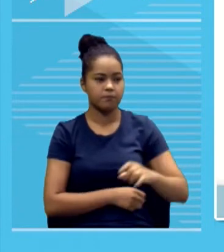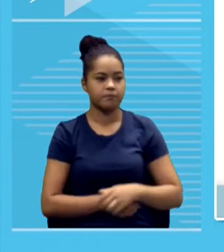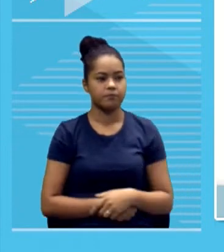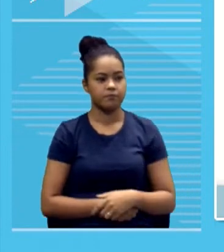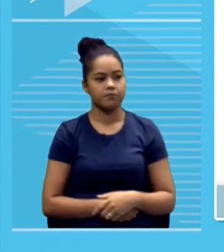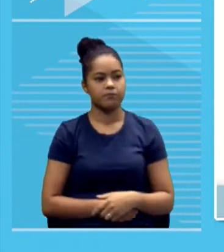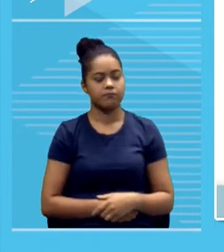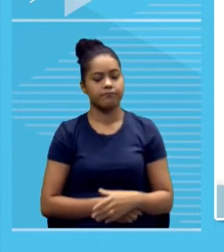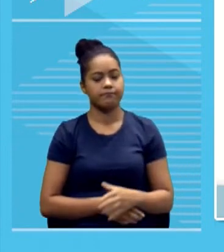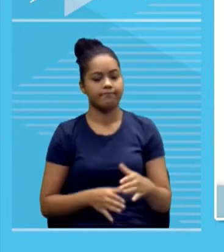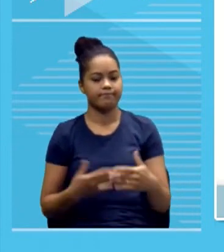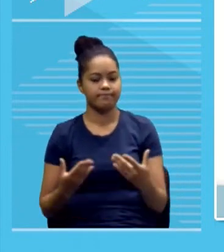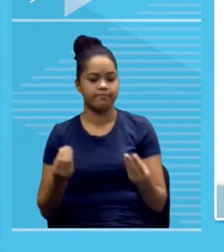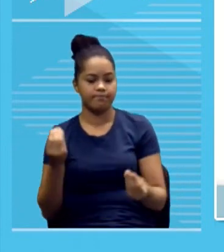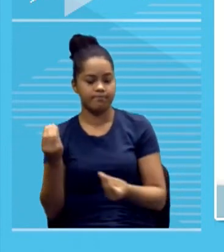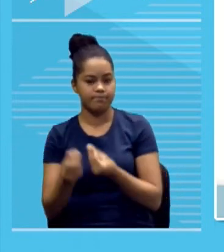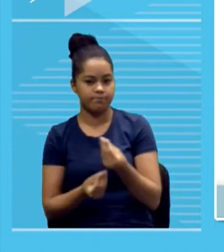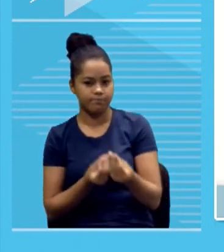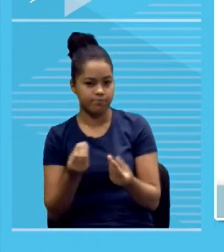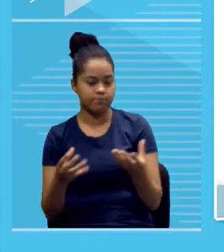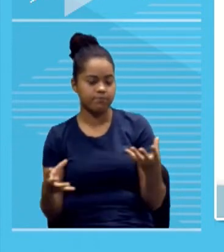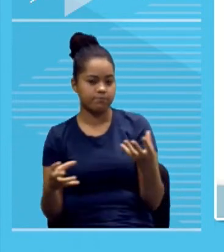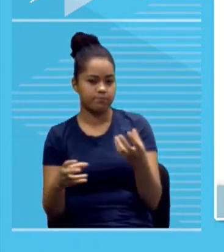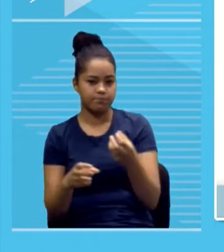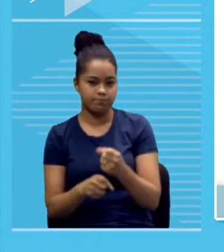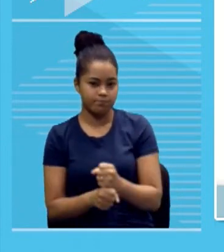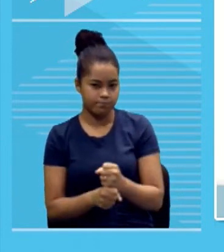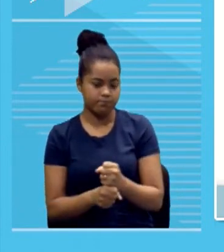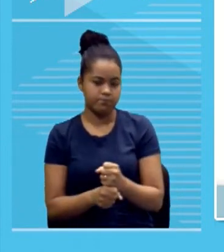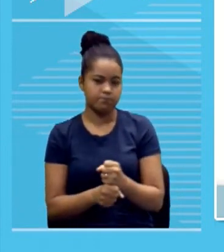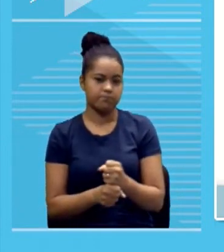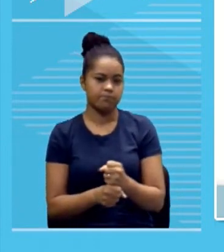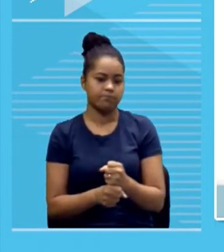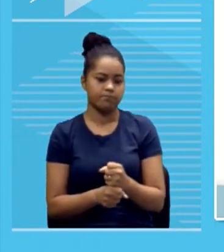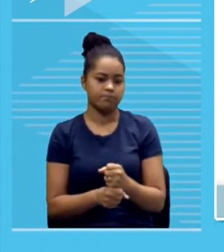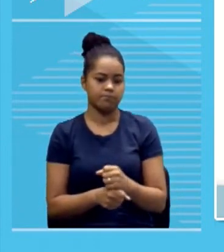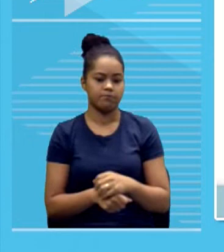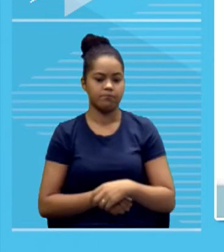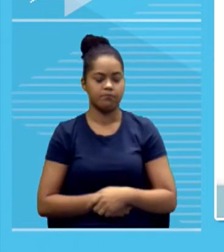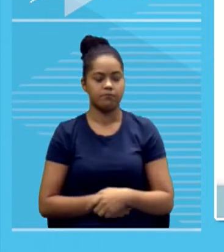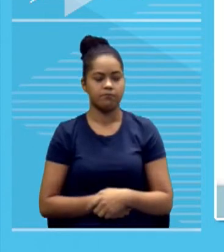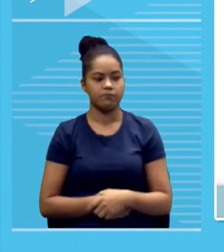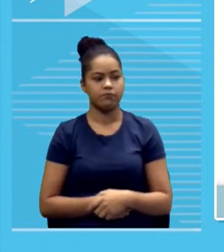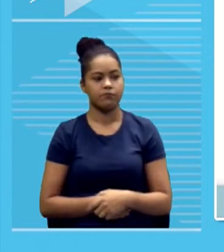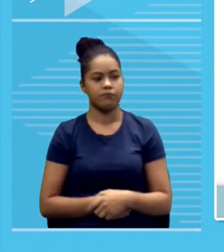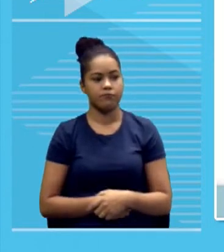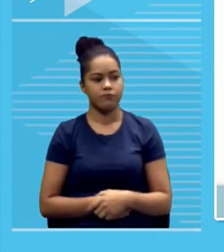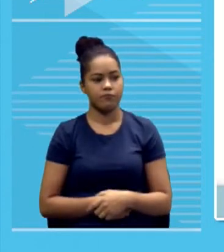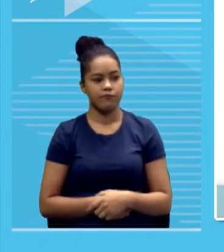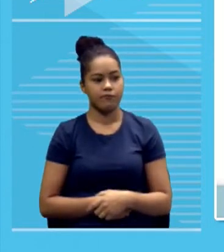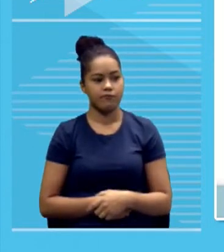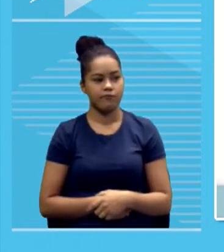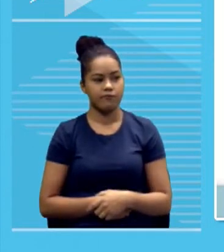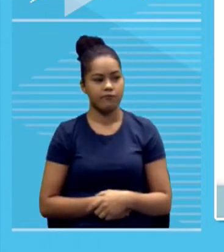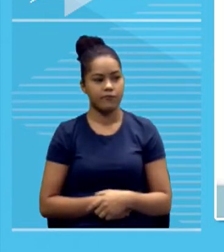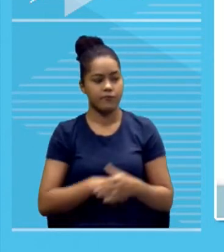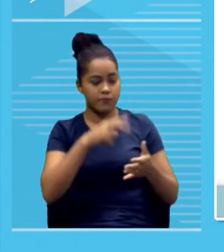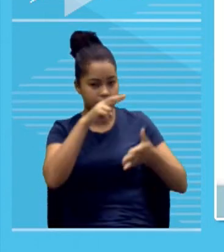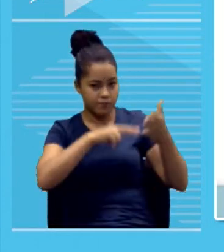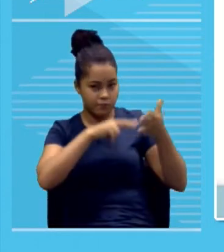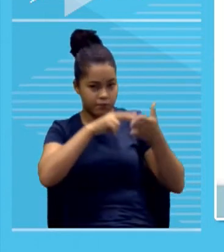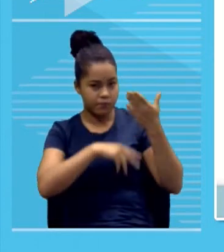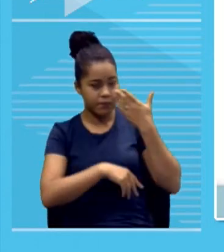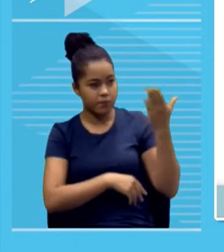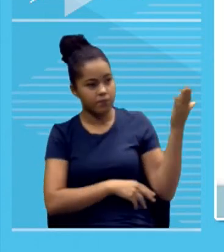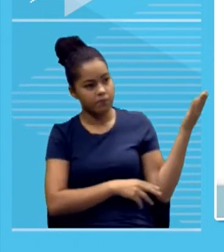Como é que eu calculo o valor da resistência equivalente de um resistor em paralelo? Dizemos que N resistores estão associados